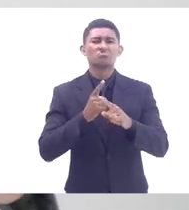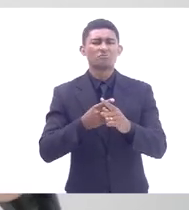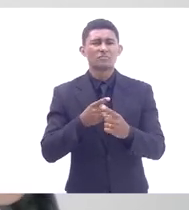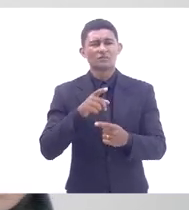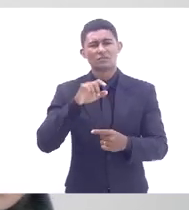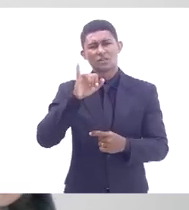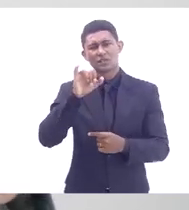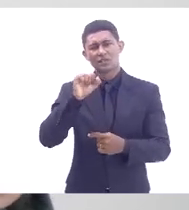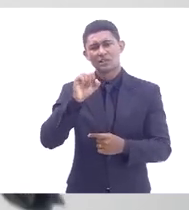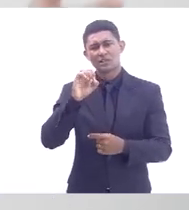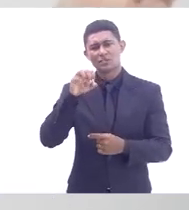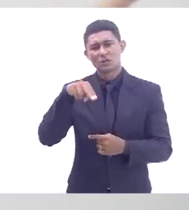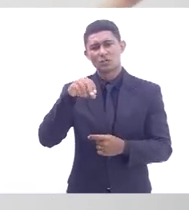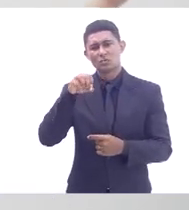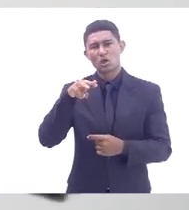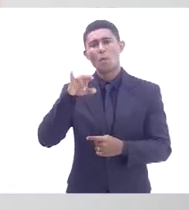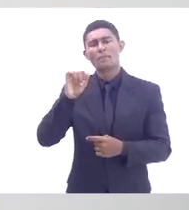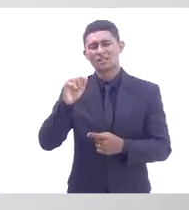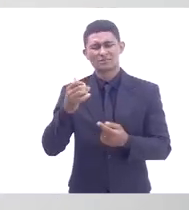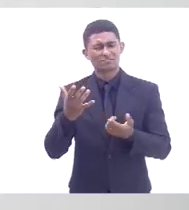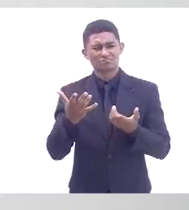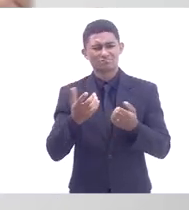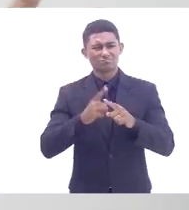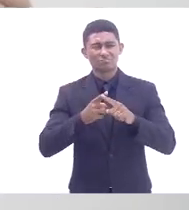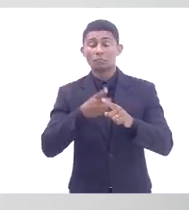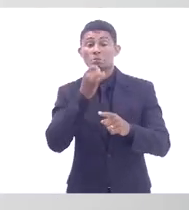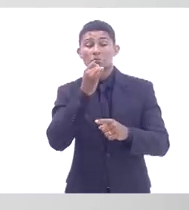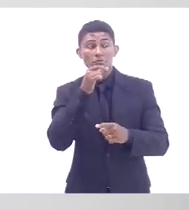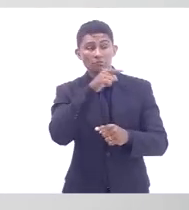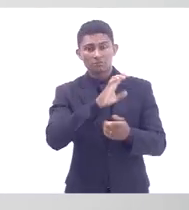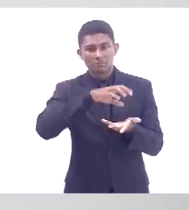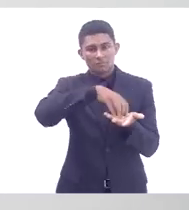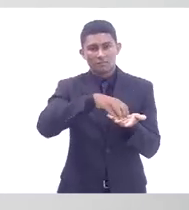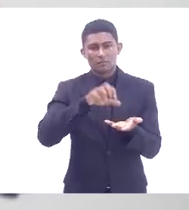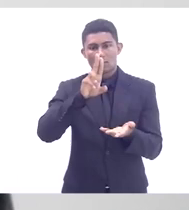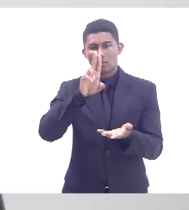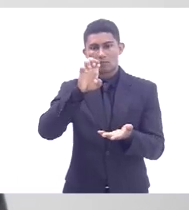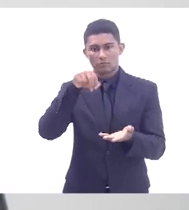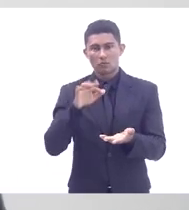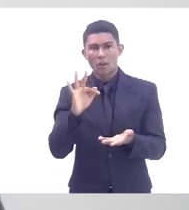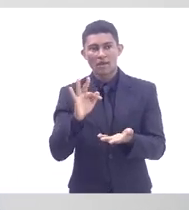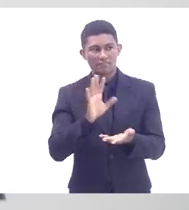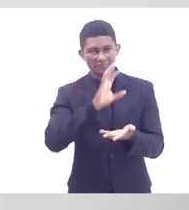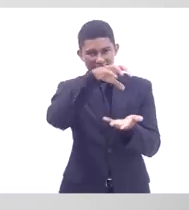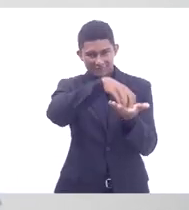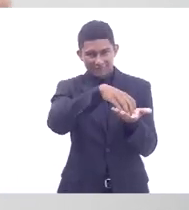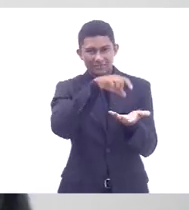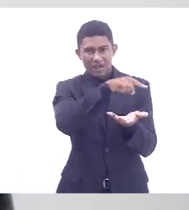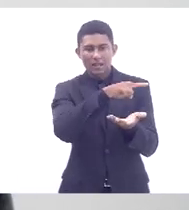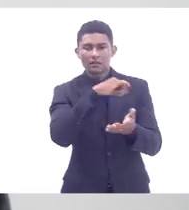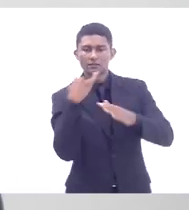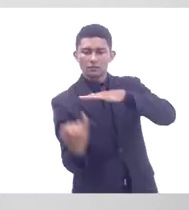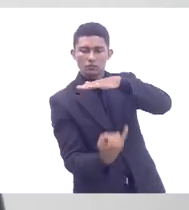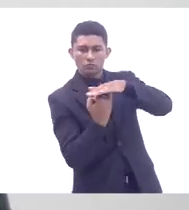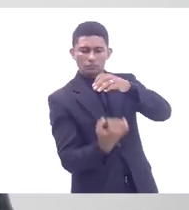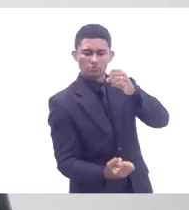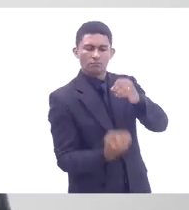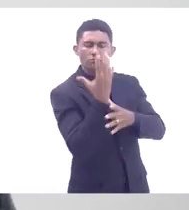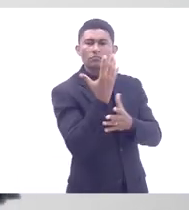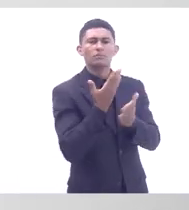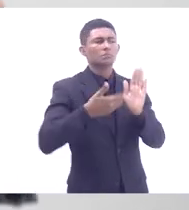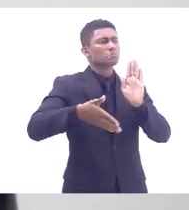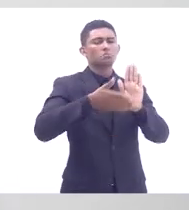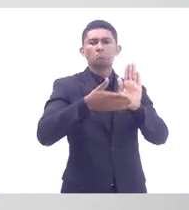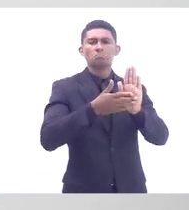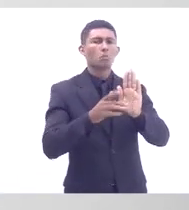que né a gente tem por exemplo na história da UECE uma instituição que foi criada desde o seu início com uma proposta de produção científica